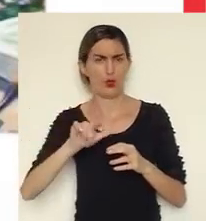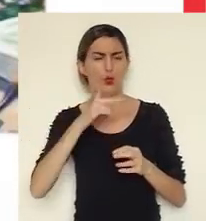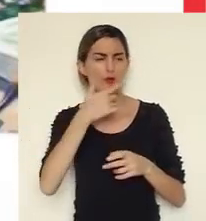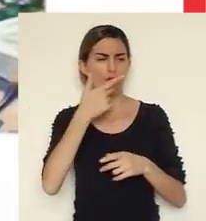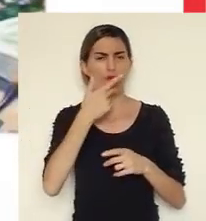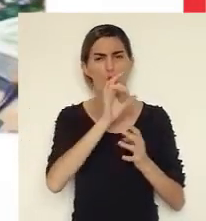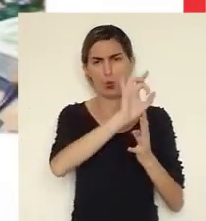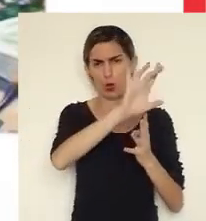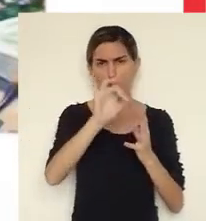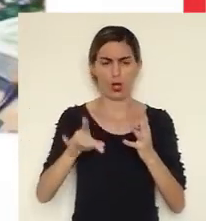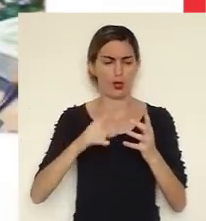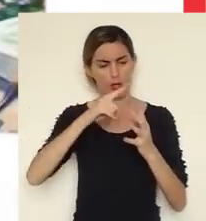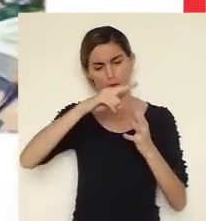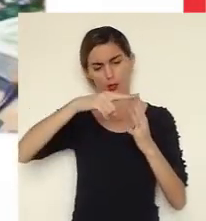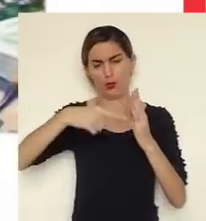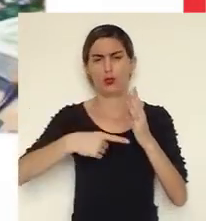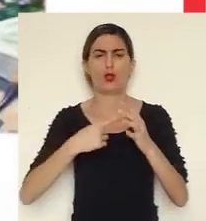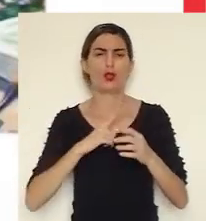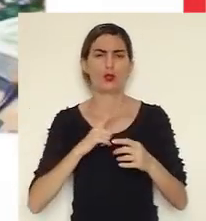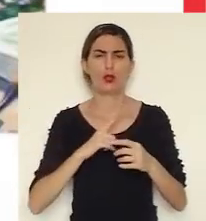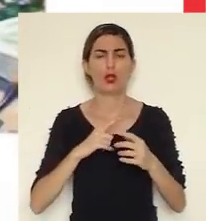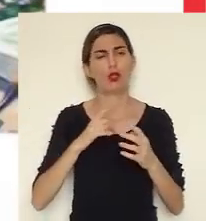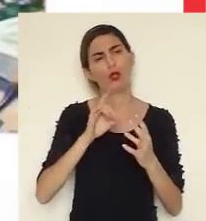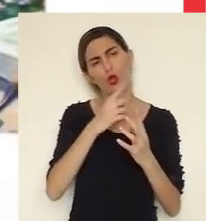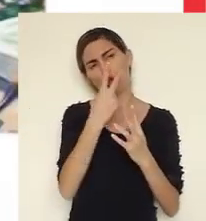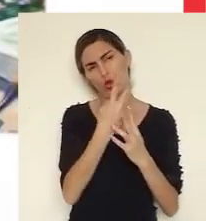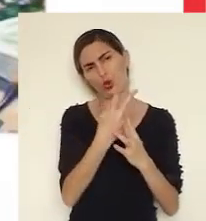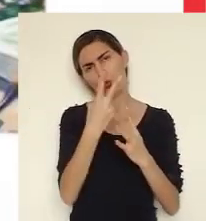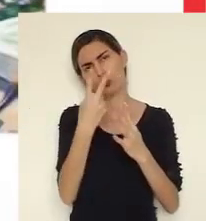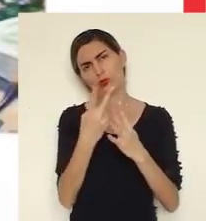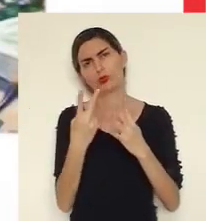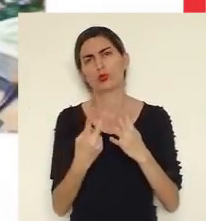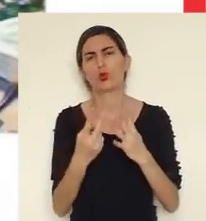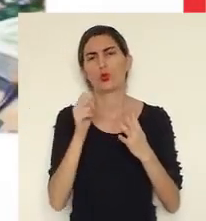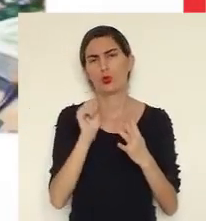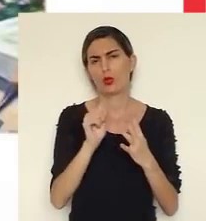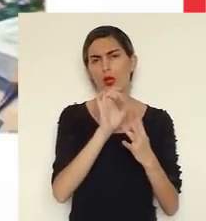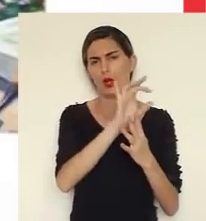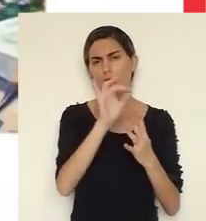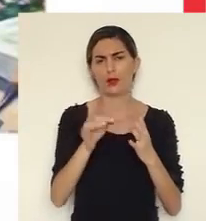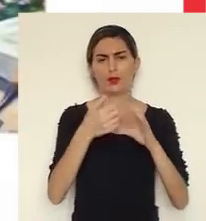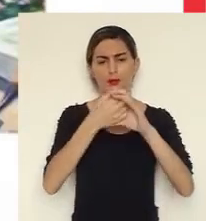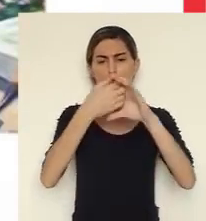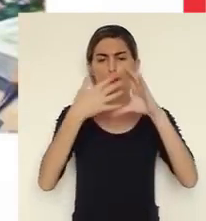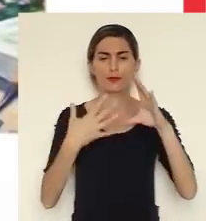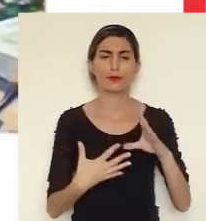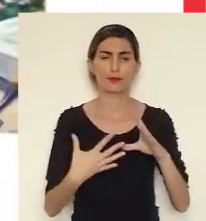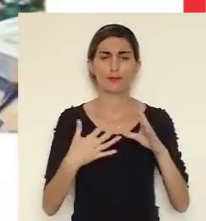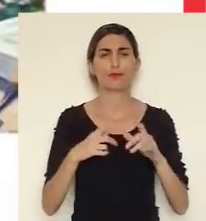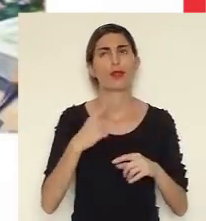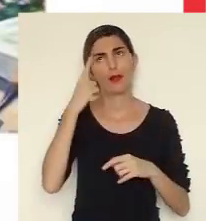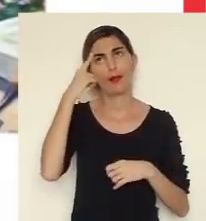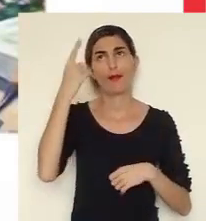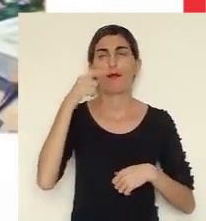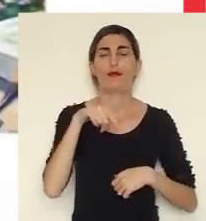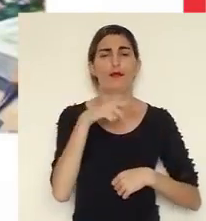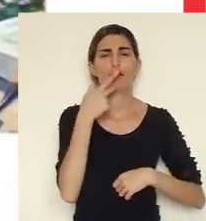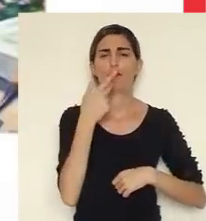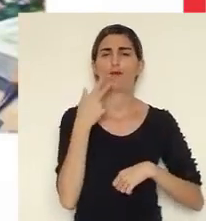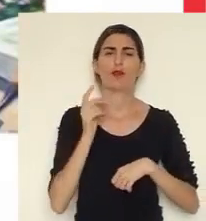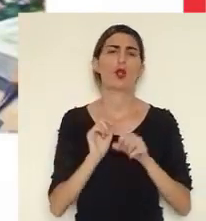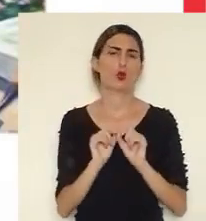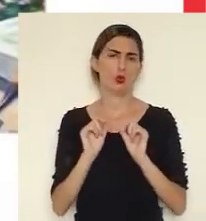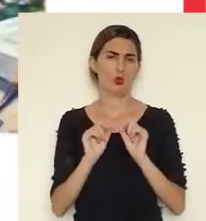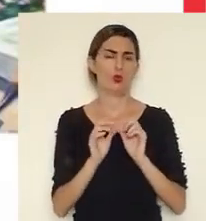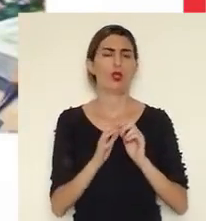ele falou, cada progenitor deve possuir 2 fatores para cada característica. E daí ele